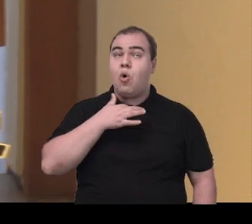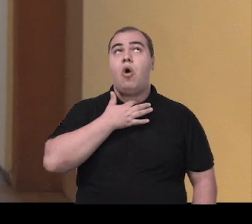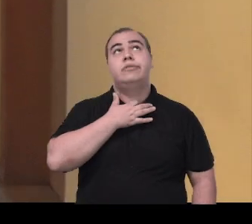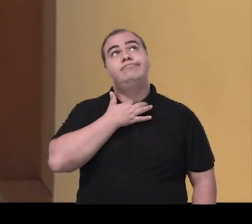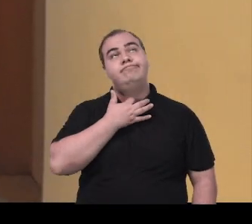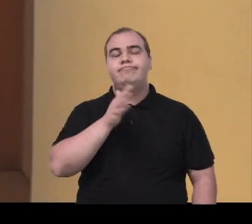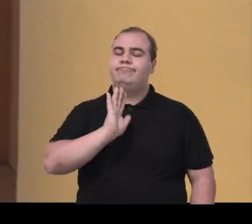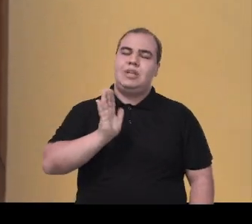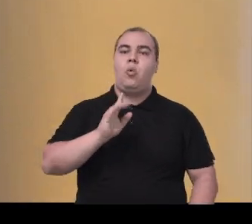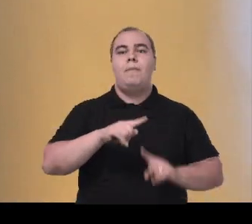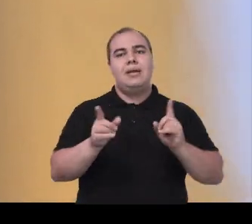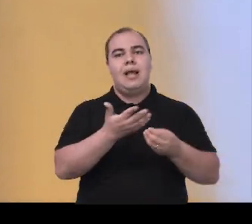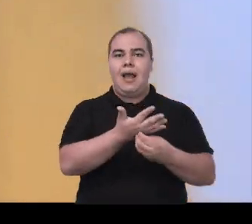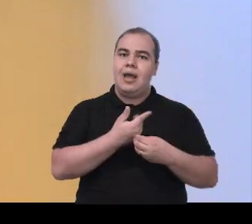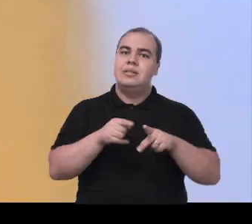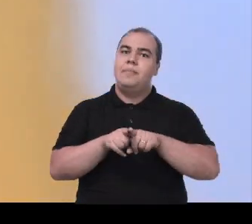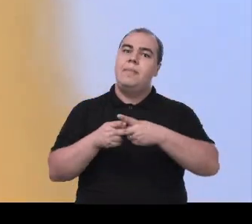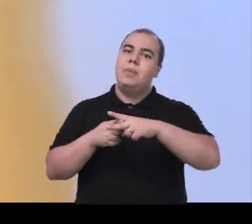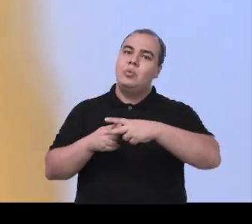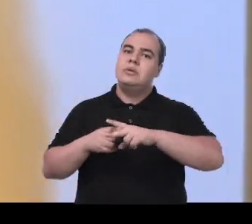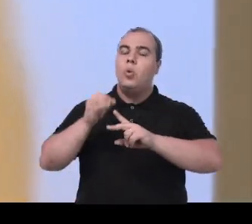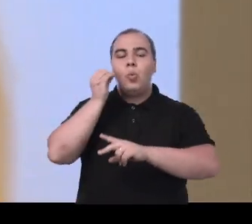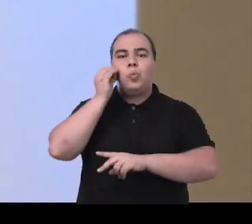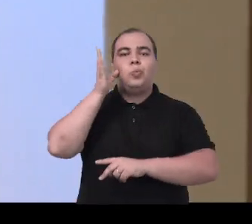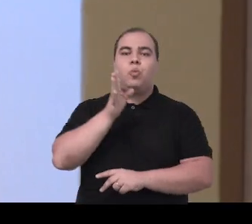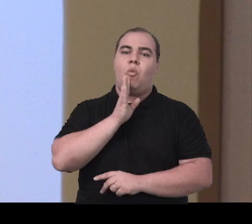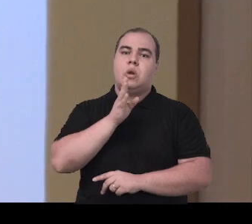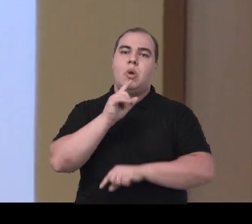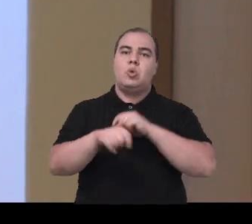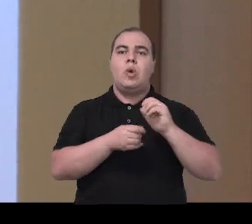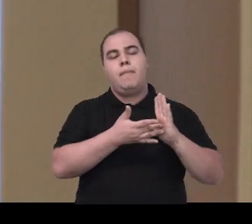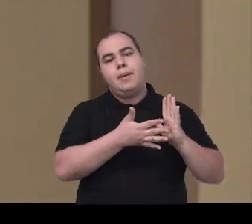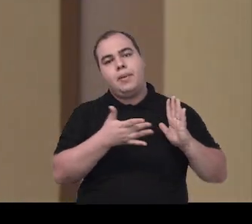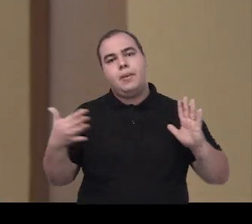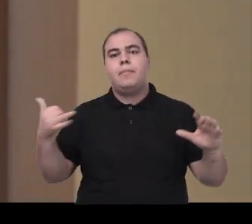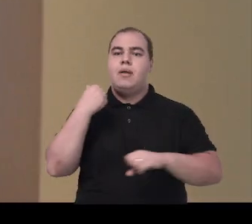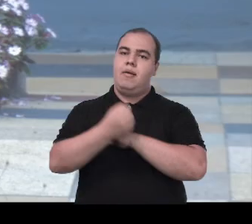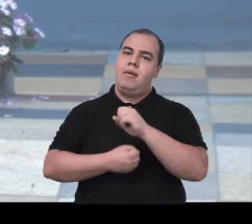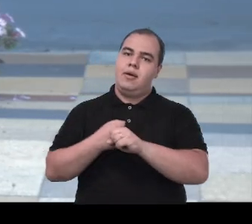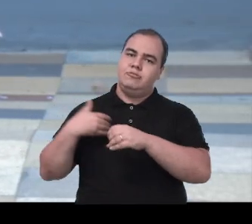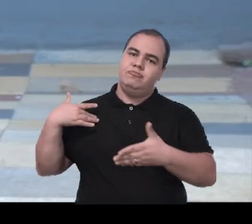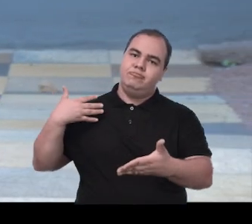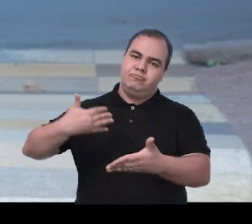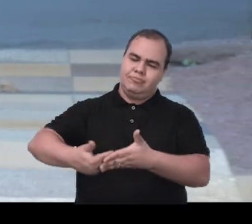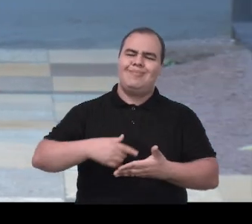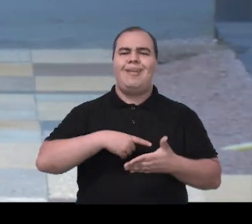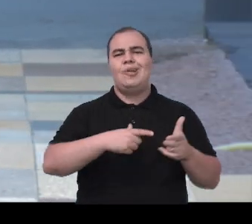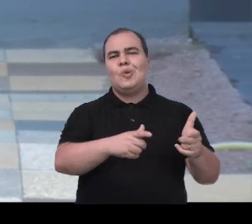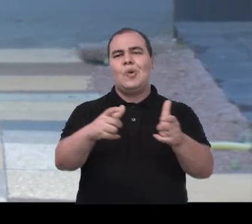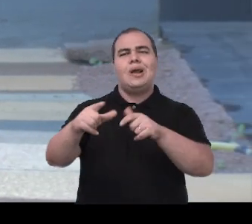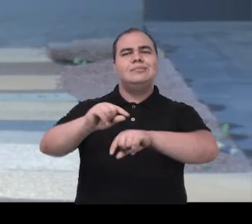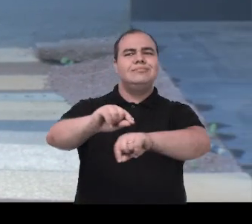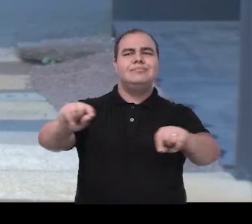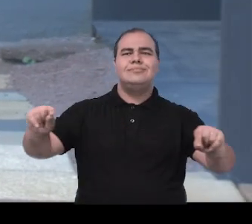dentro dos quadros, mas um museu de arte e de manutenção de conhecimento, de tudo que foi produzido ao longo dos anos. Então tem vários locais